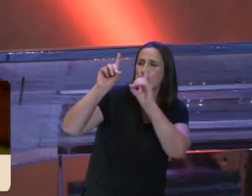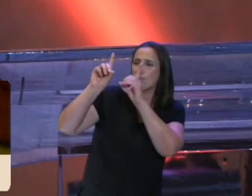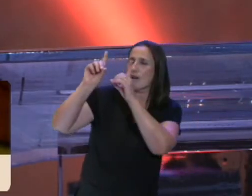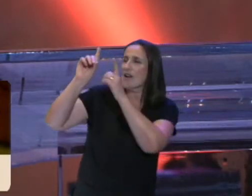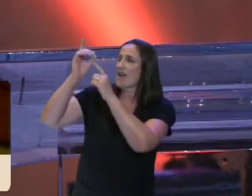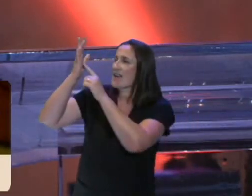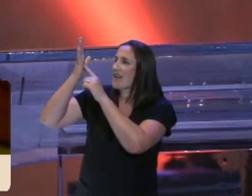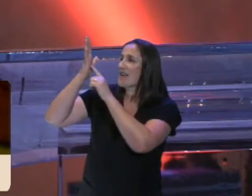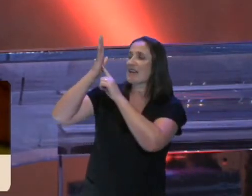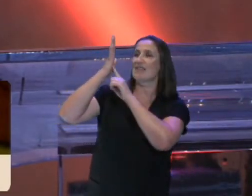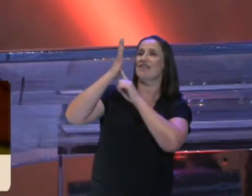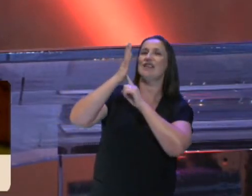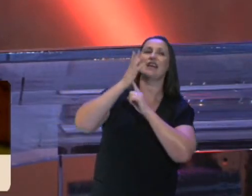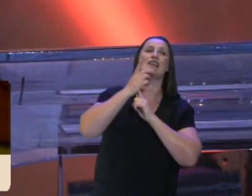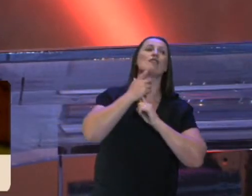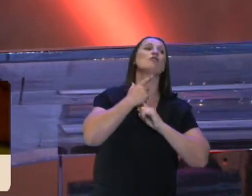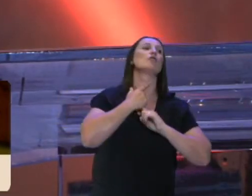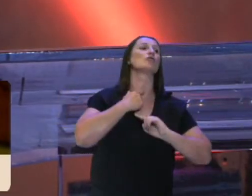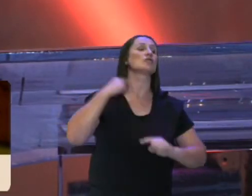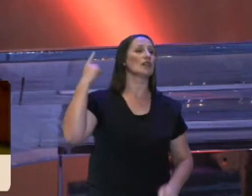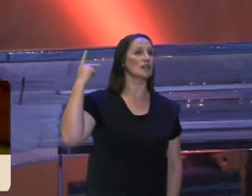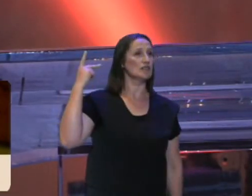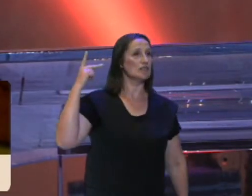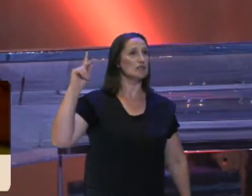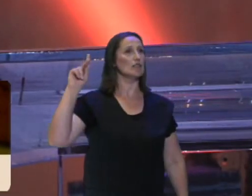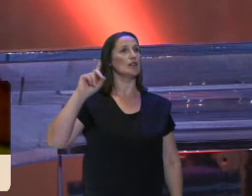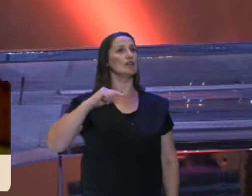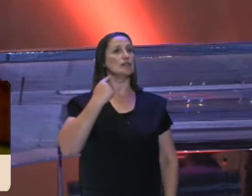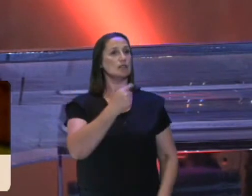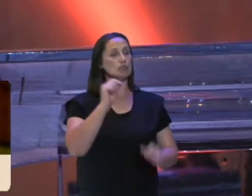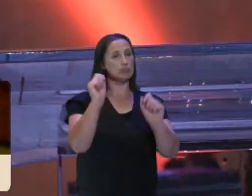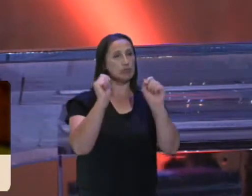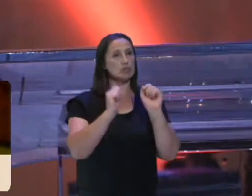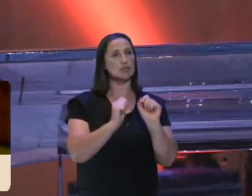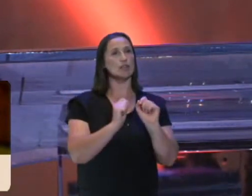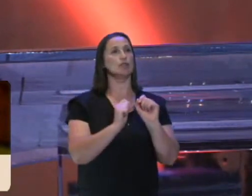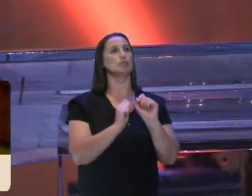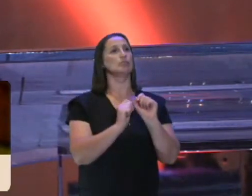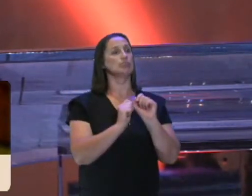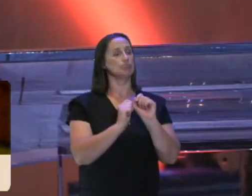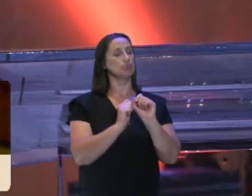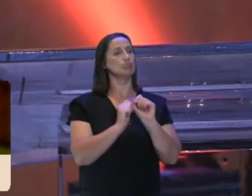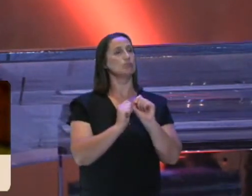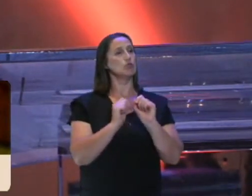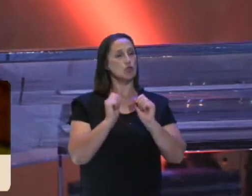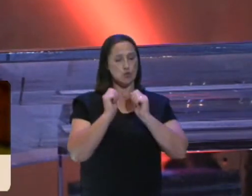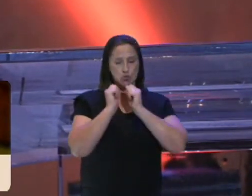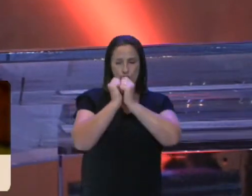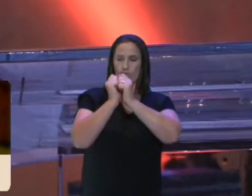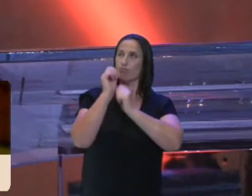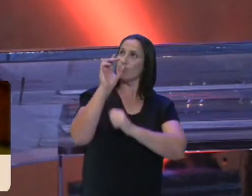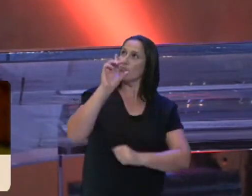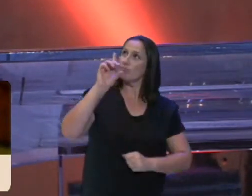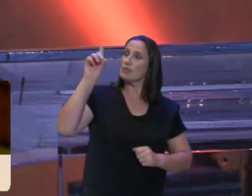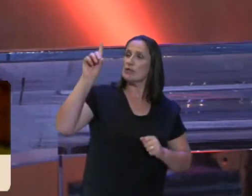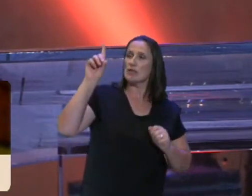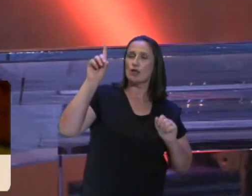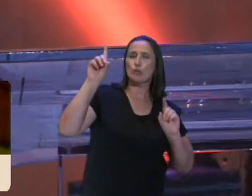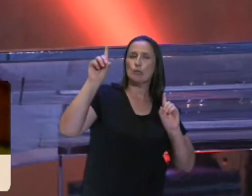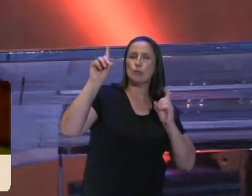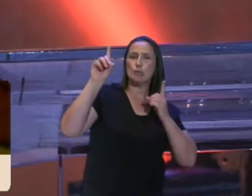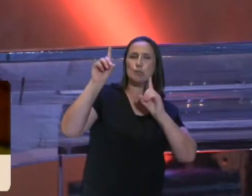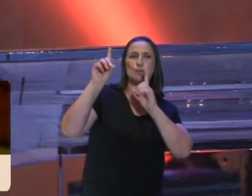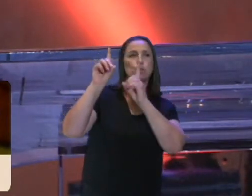revela a vontade dEle, a gente pode sair da caverna, na direção desses alvos de